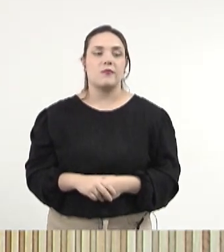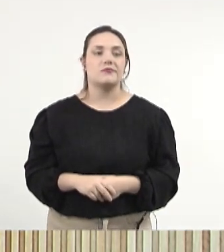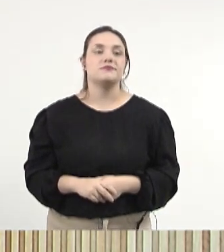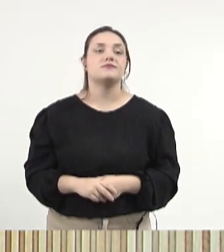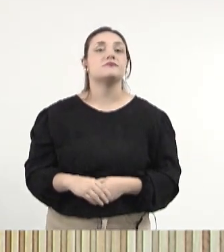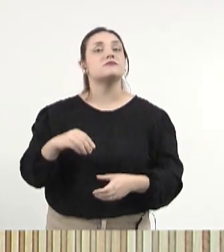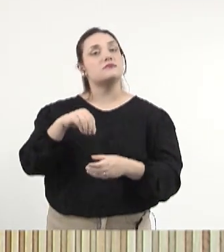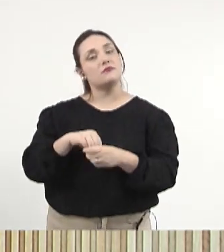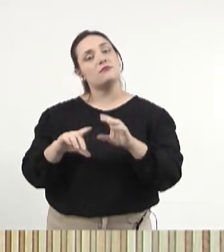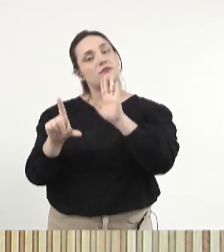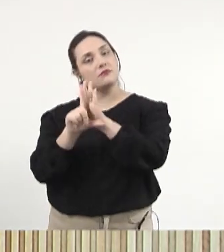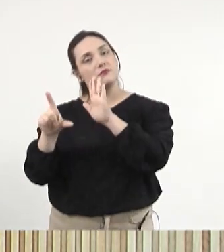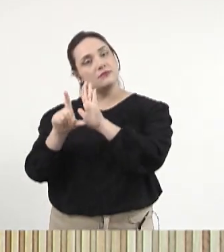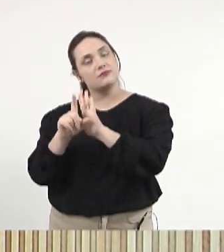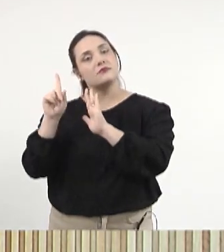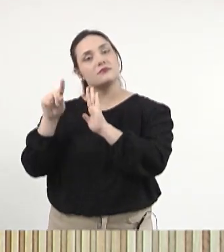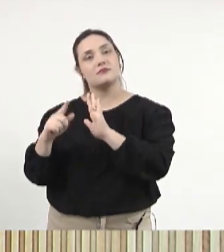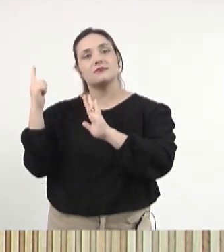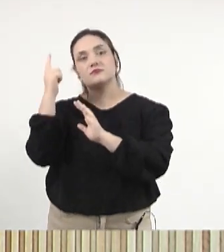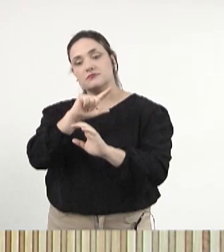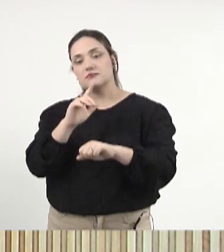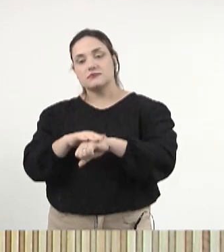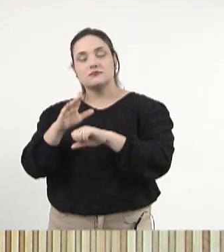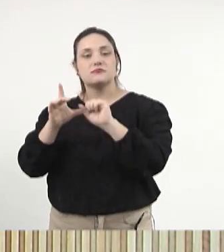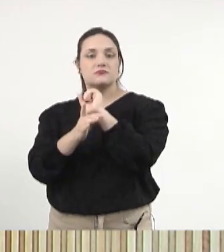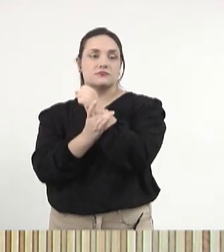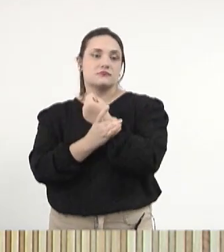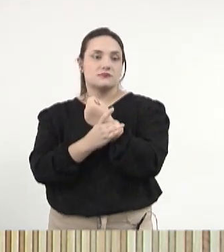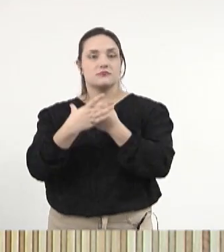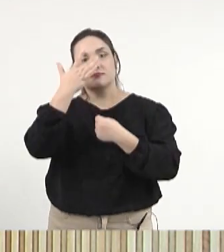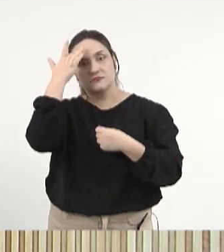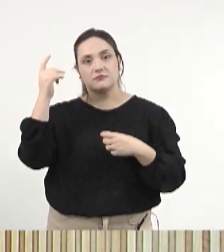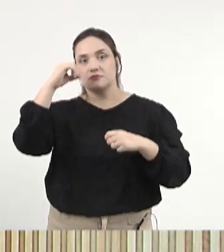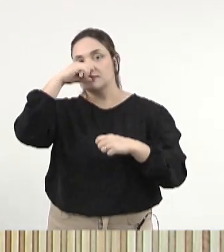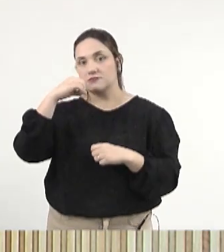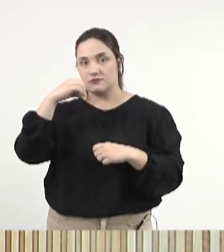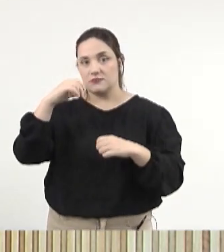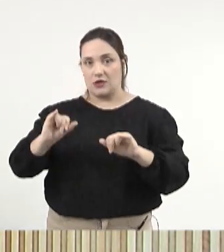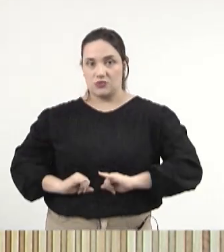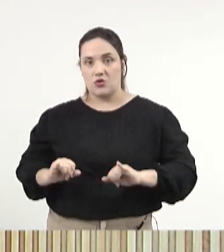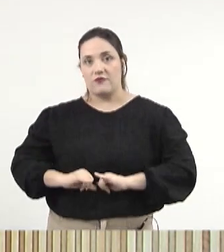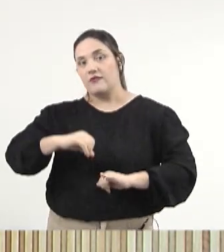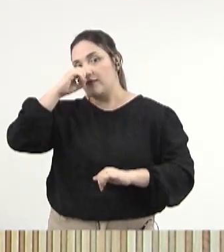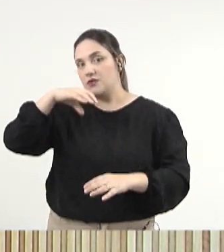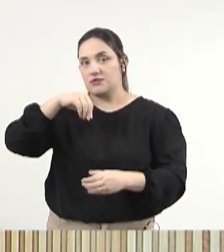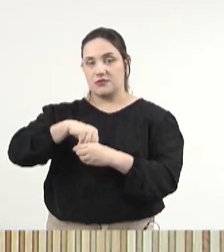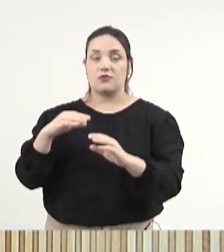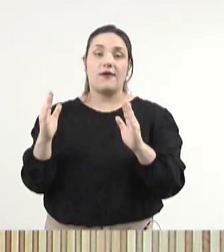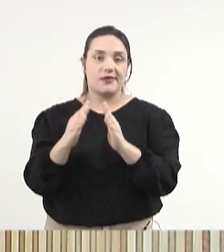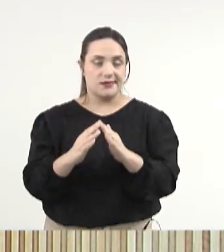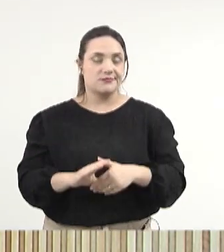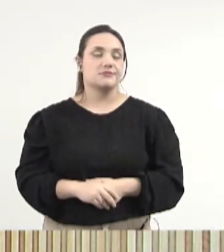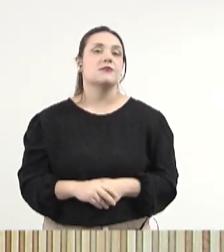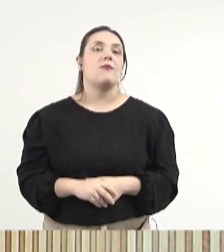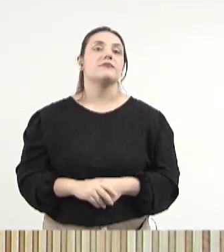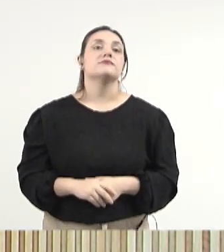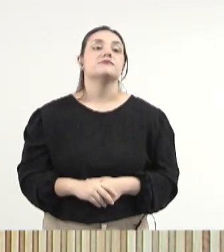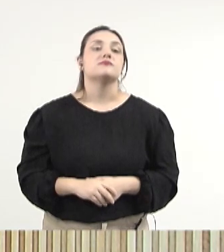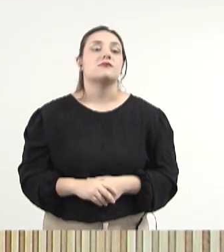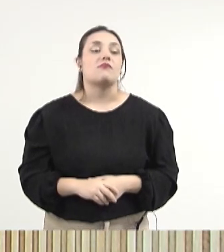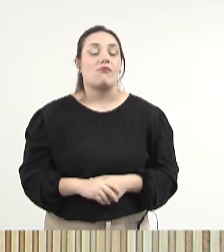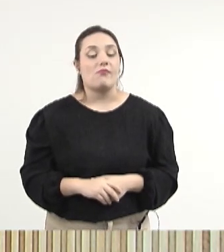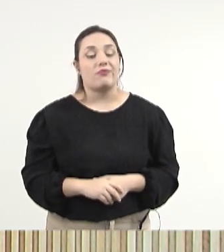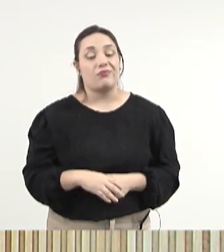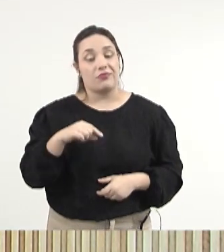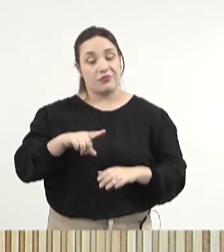da legislação que garante maior segurança a mulheres vítimas de violência doméstica. Já nessa lei,